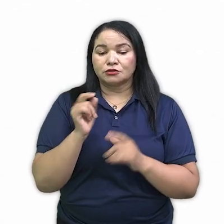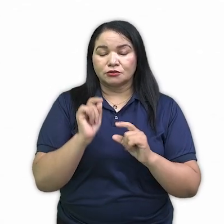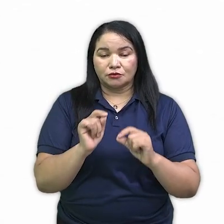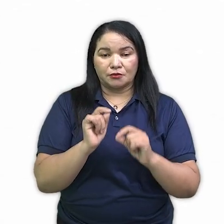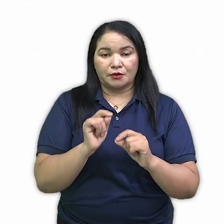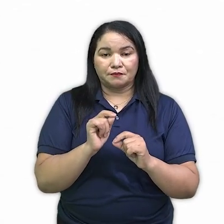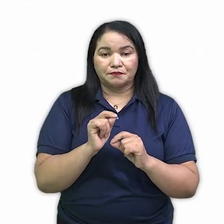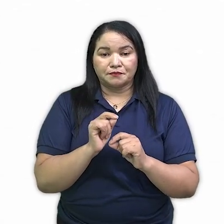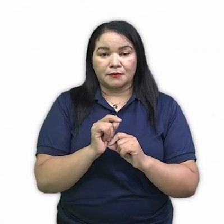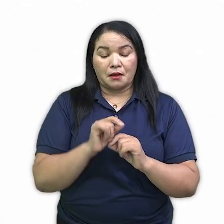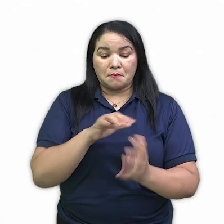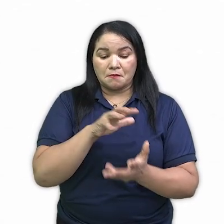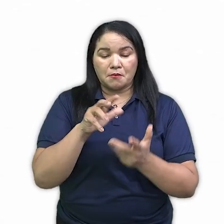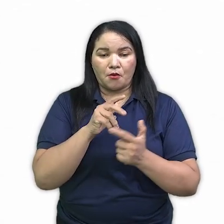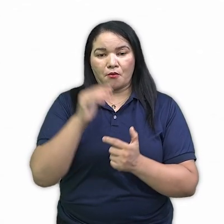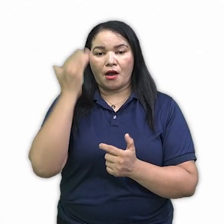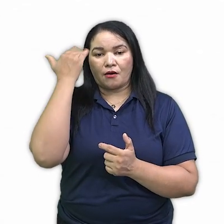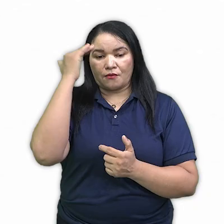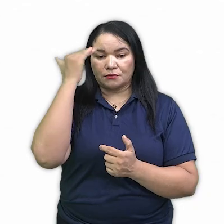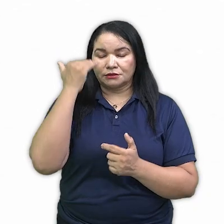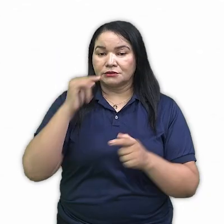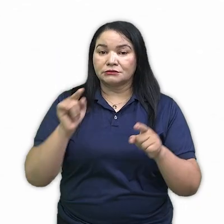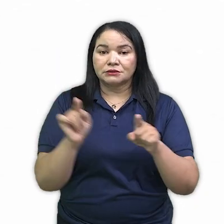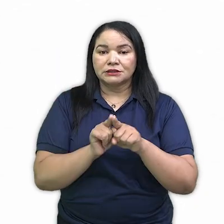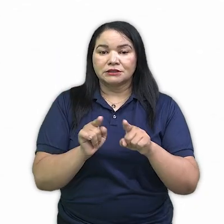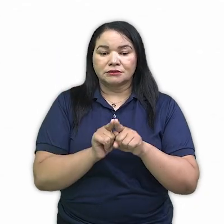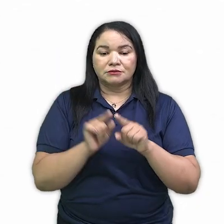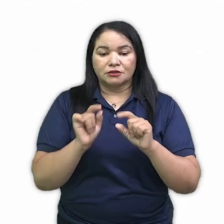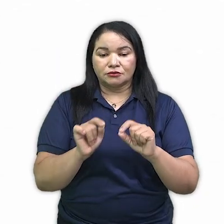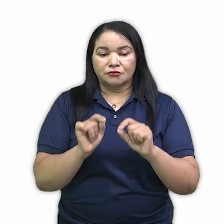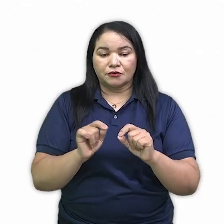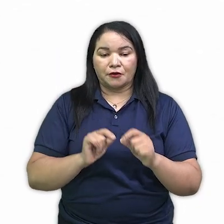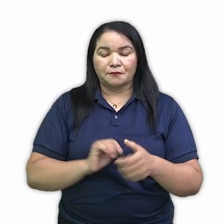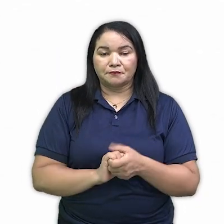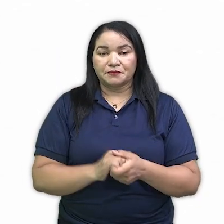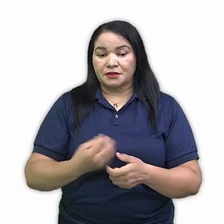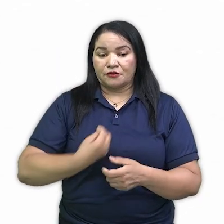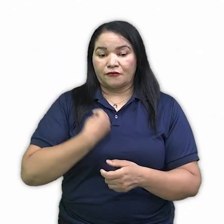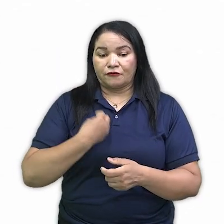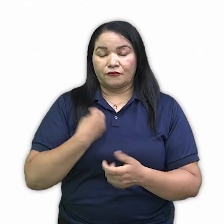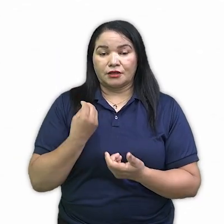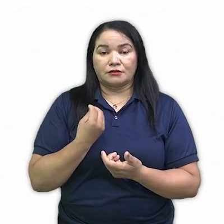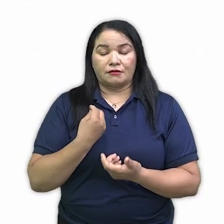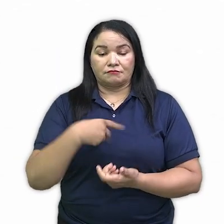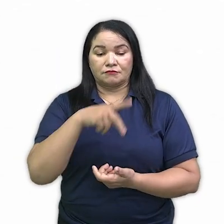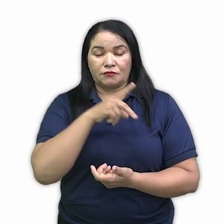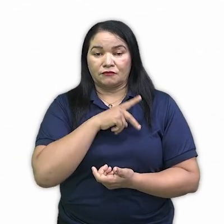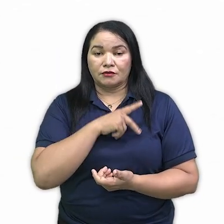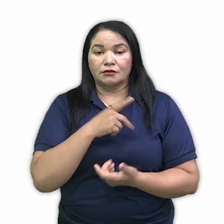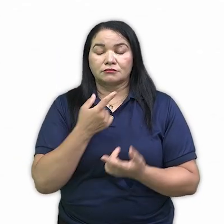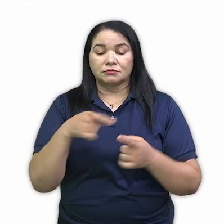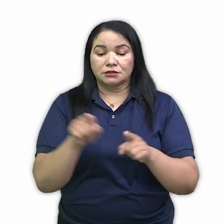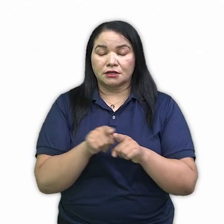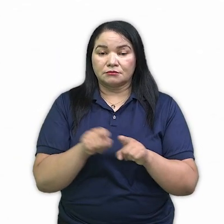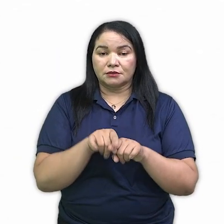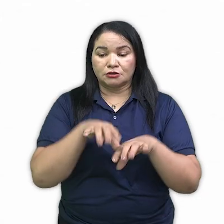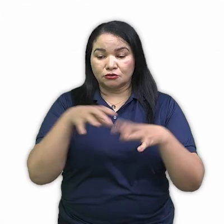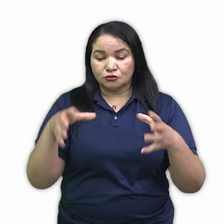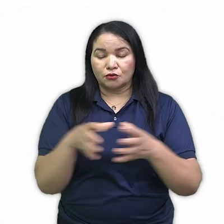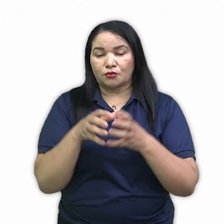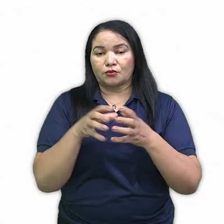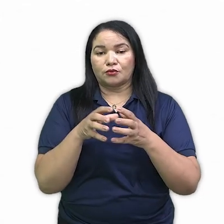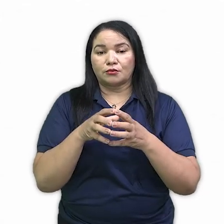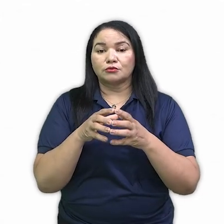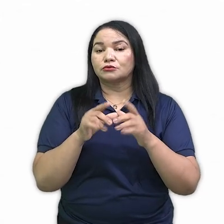fundamental na compreensão do mundo e na própria aventura individual, mas